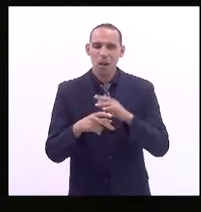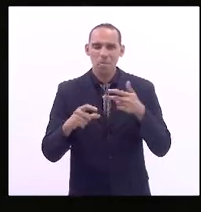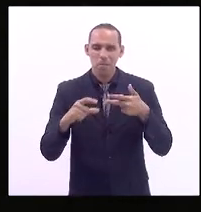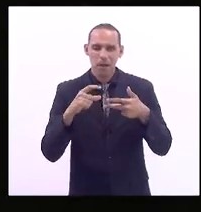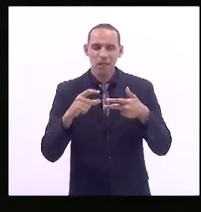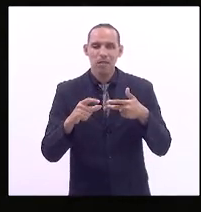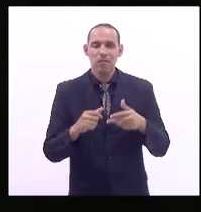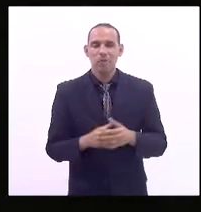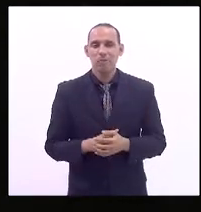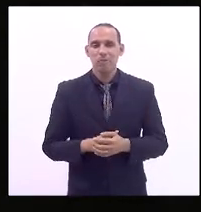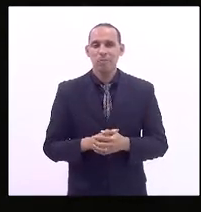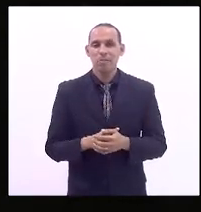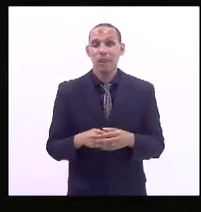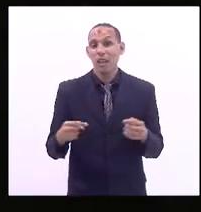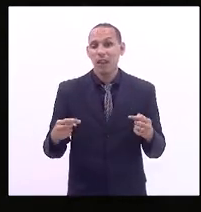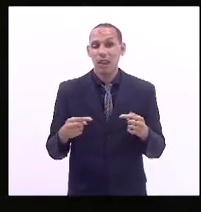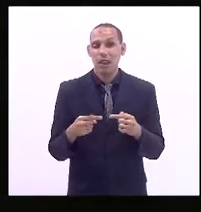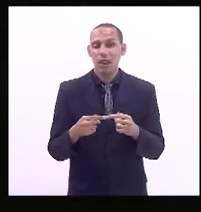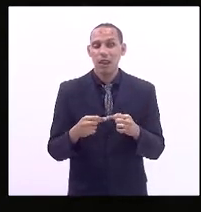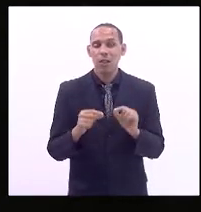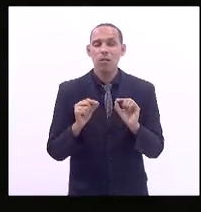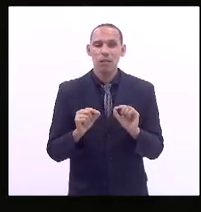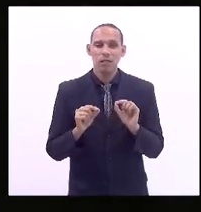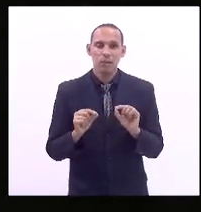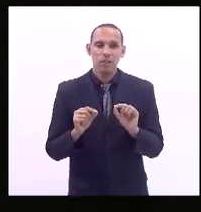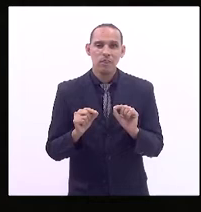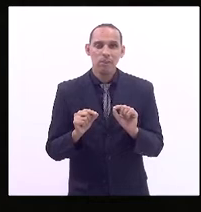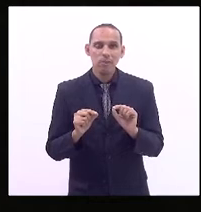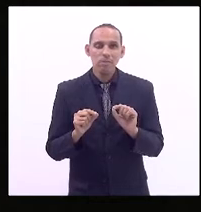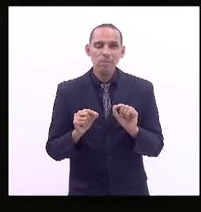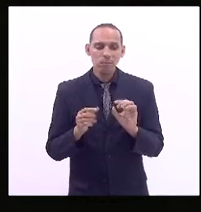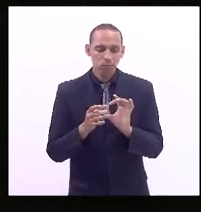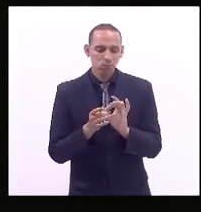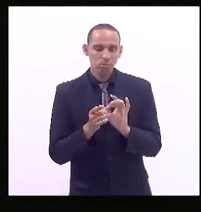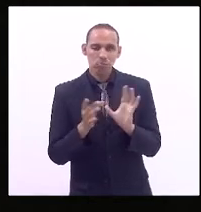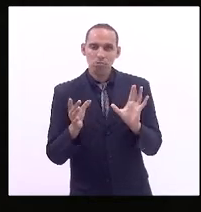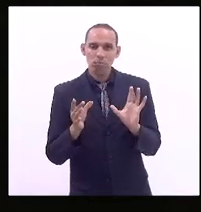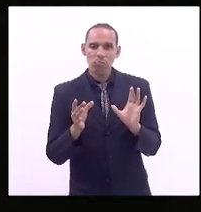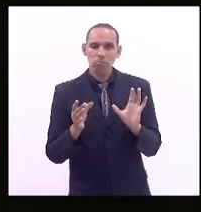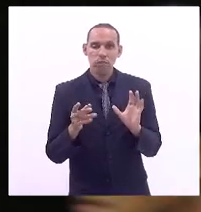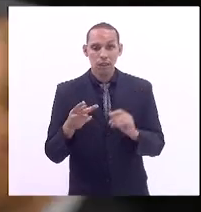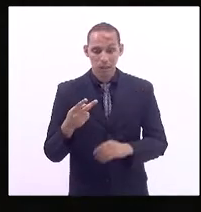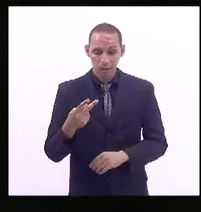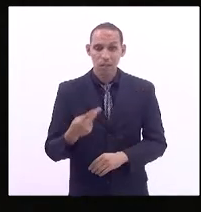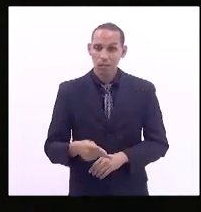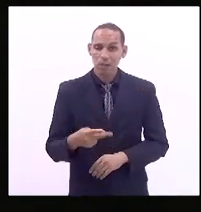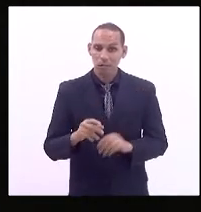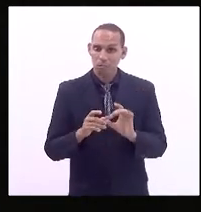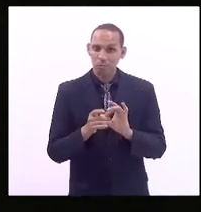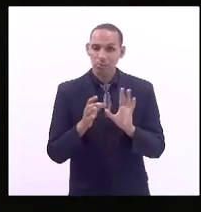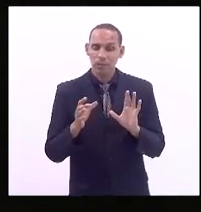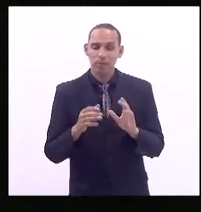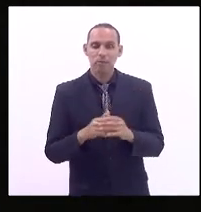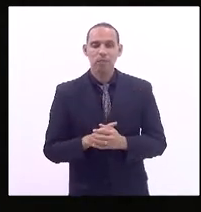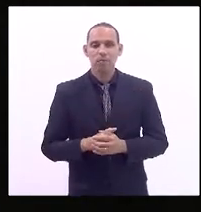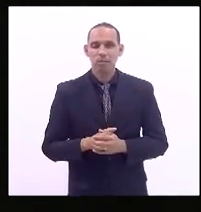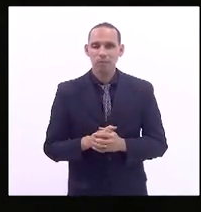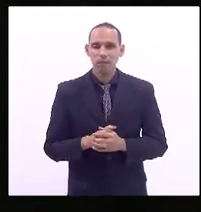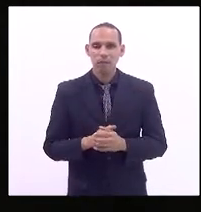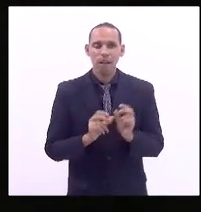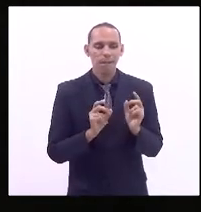Executivo em relação à questão que prevê autorização dessa casa para